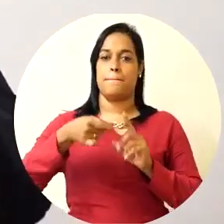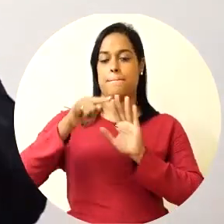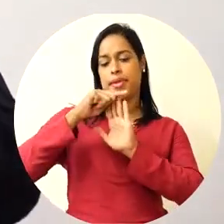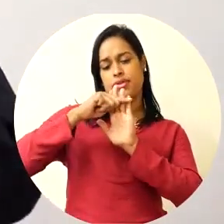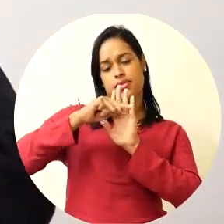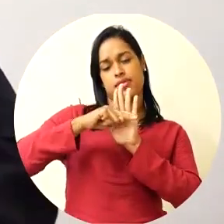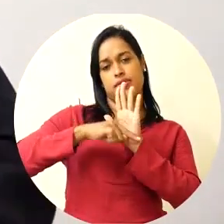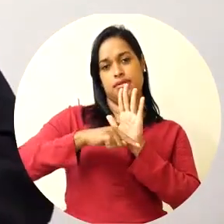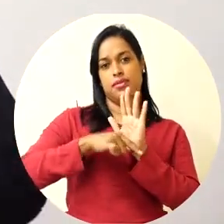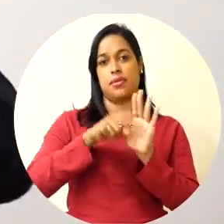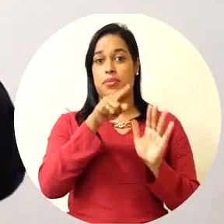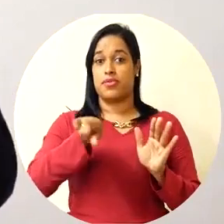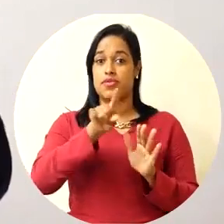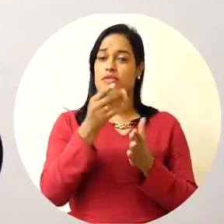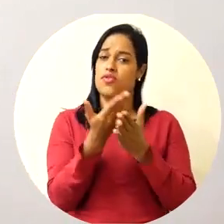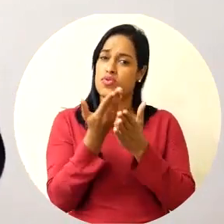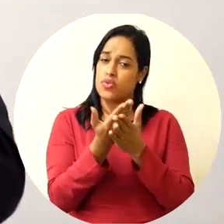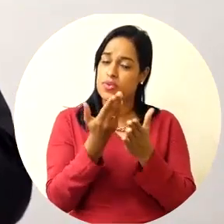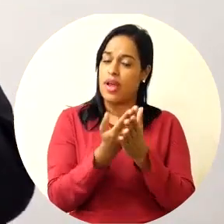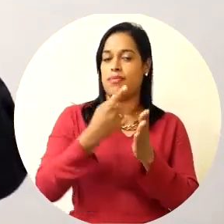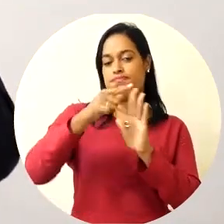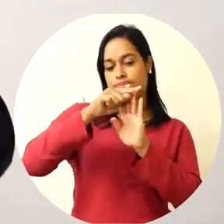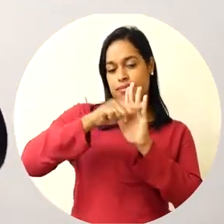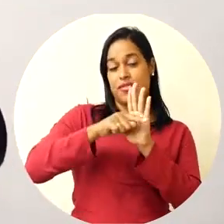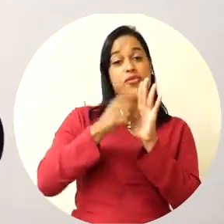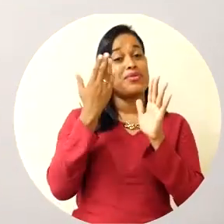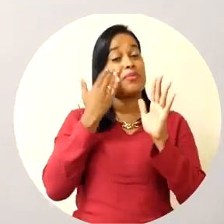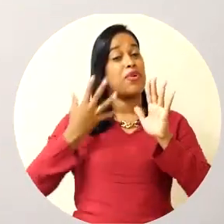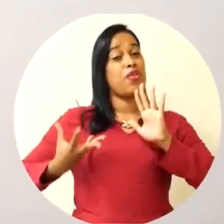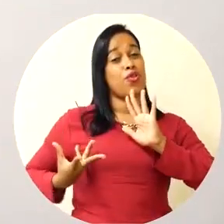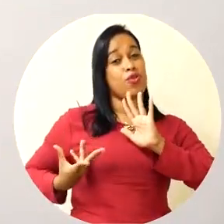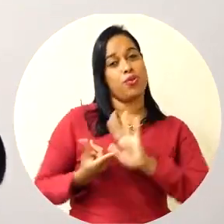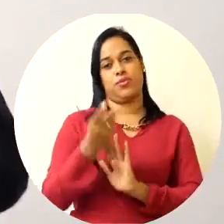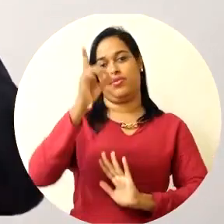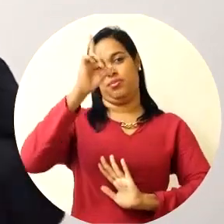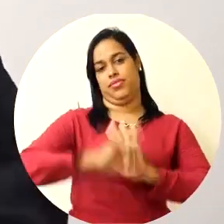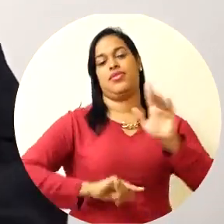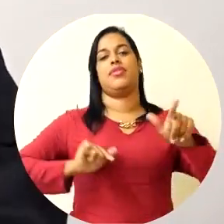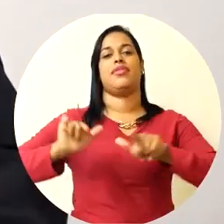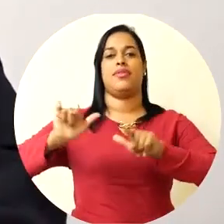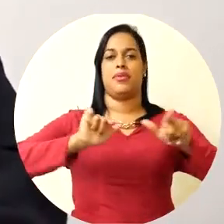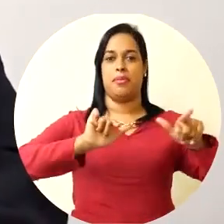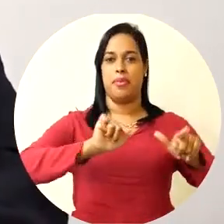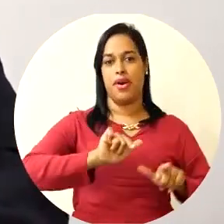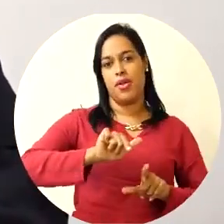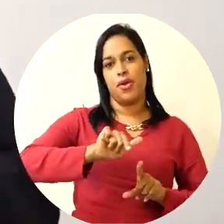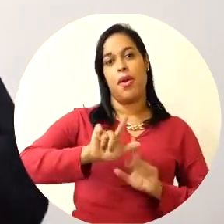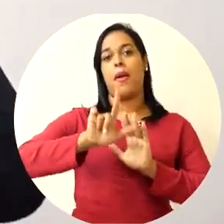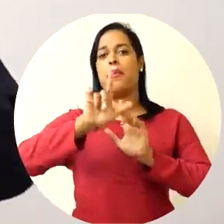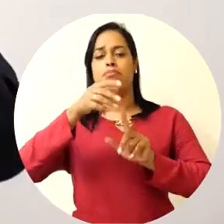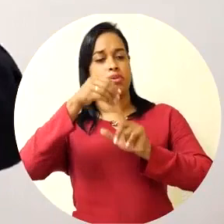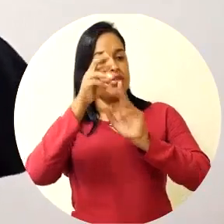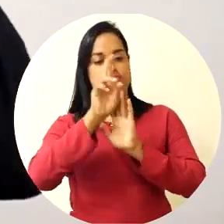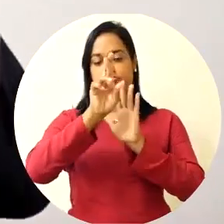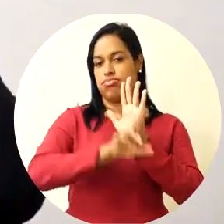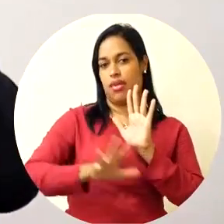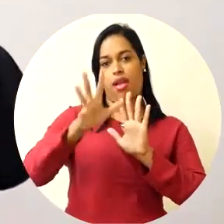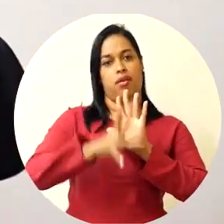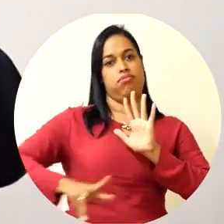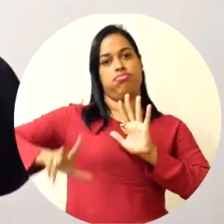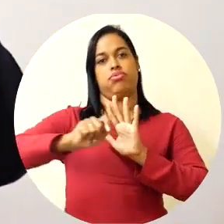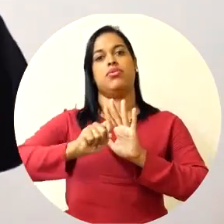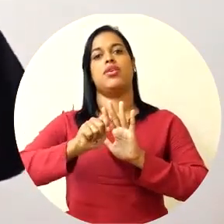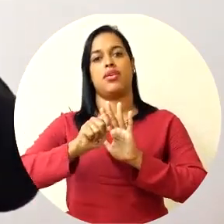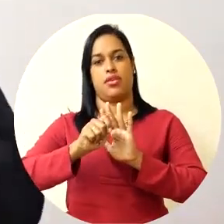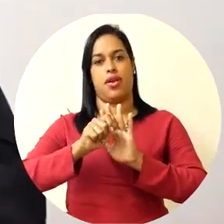principais. Princípios. Senhores, estudem bem princípios. Se estudarem princípios, vão saber tudo sobre direito do trabalho. Princípio é uma norma